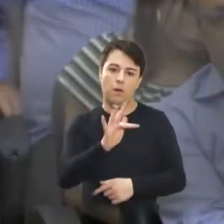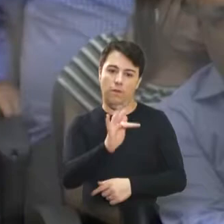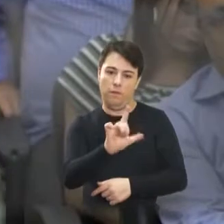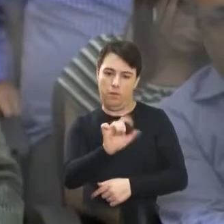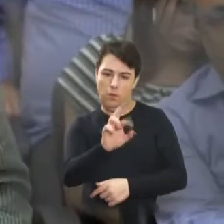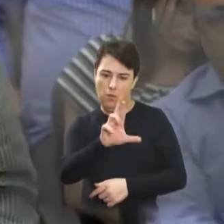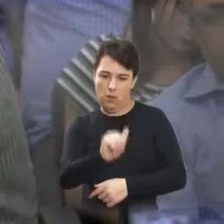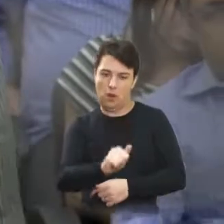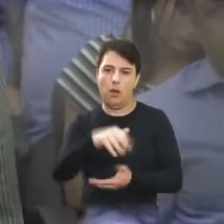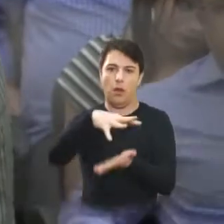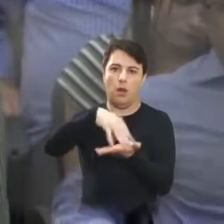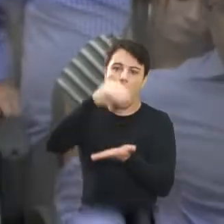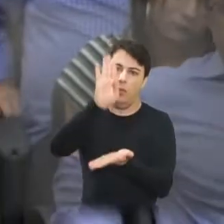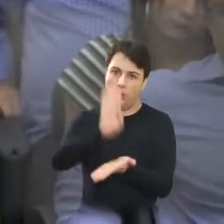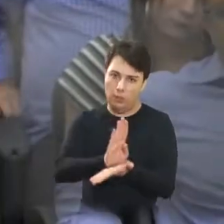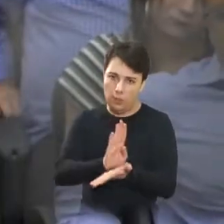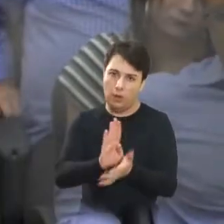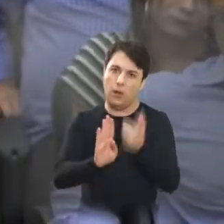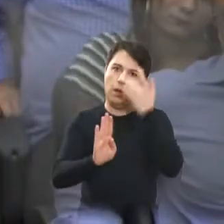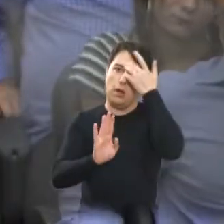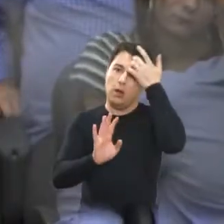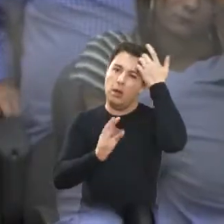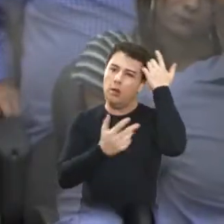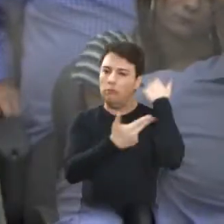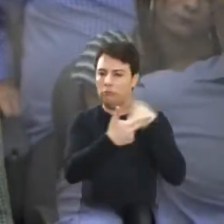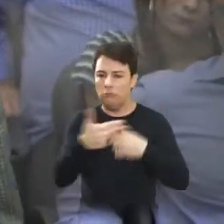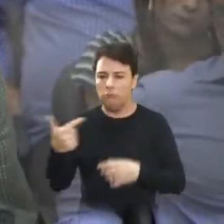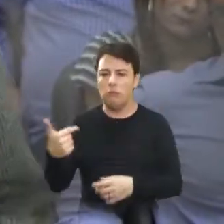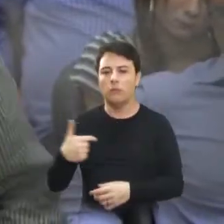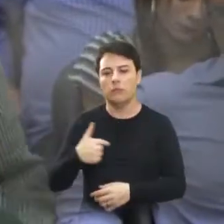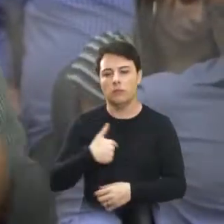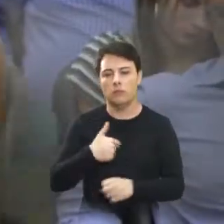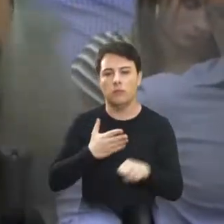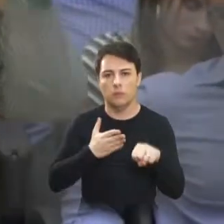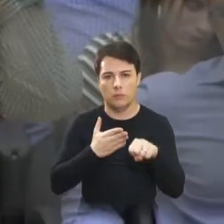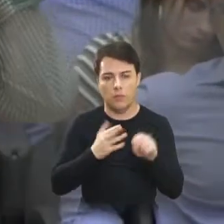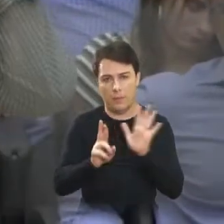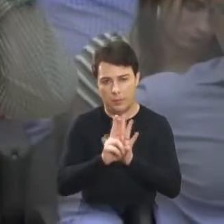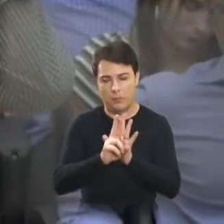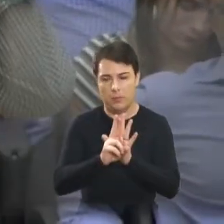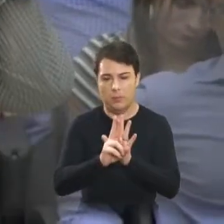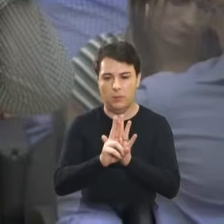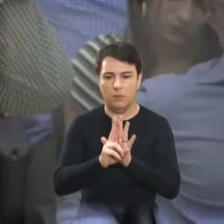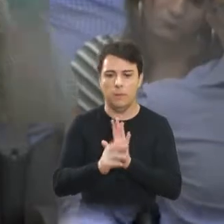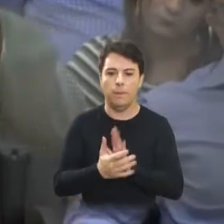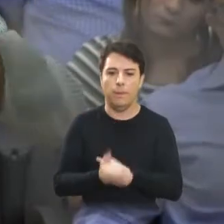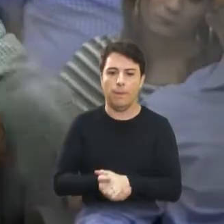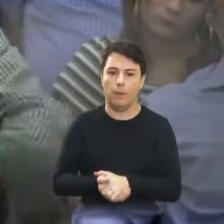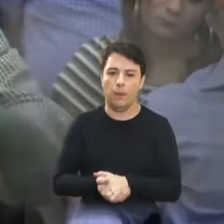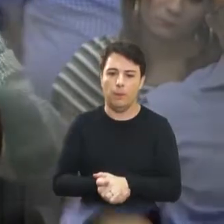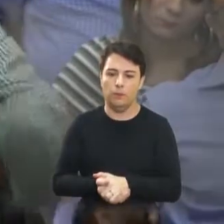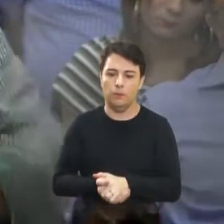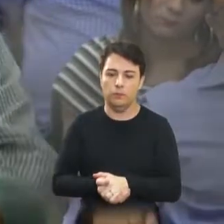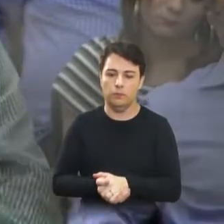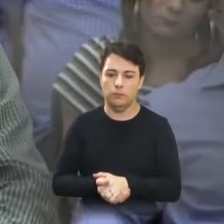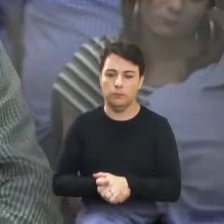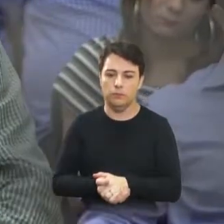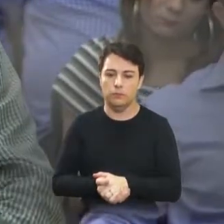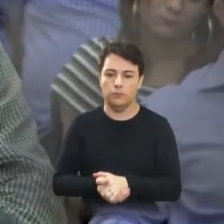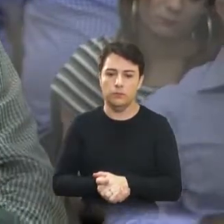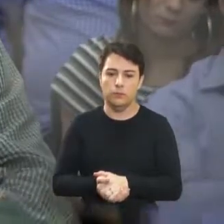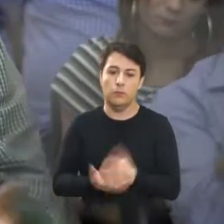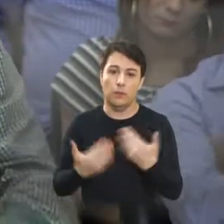Bueno, assentamento, etc. Bom, eu tomei conhecimento, eu